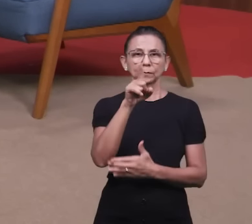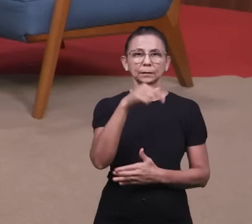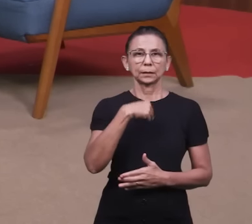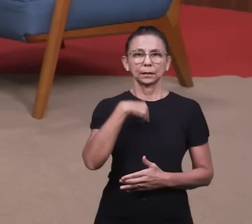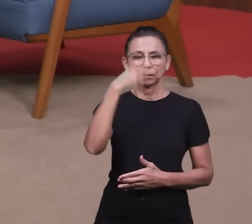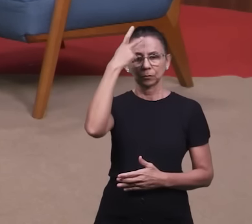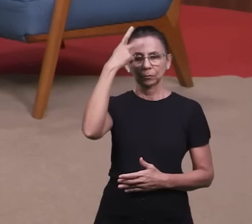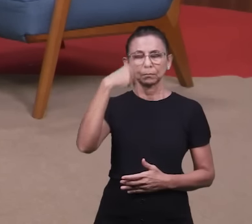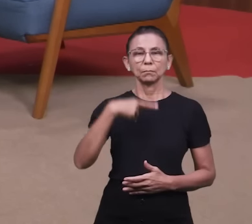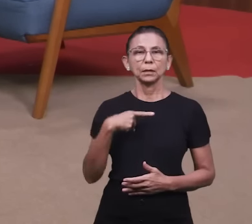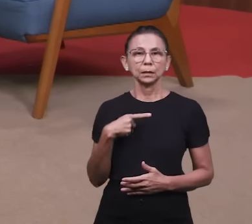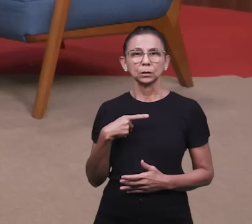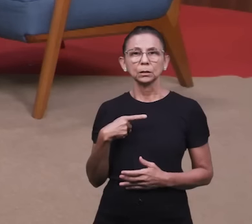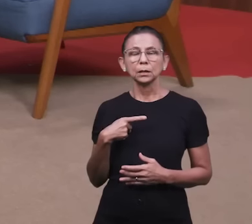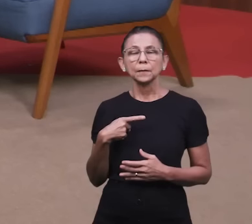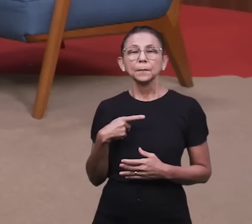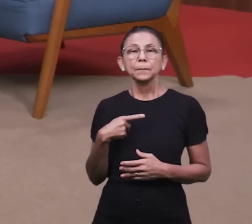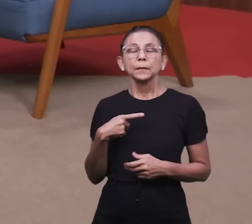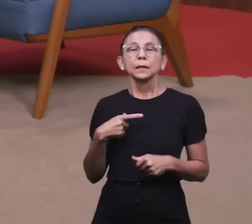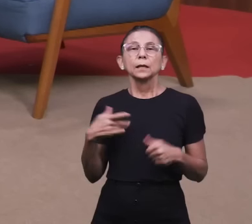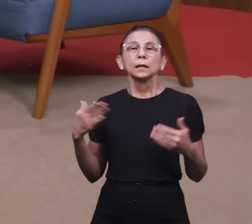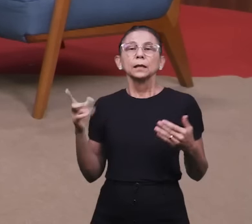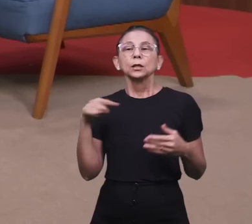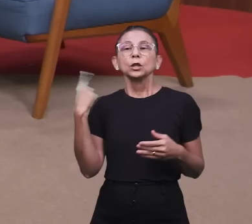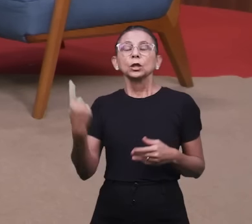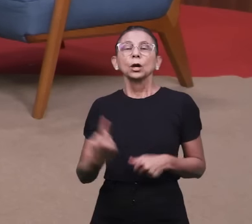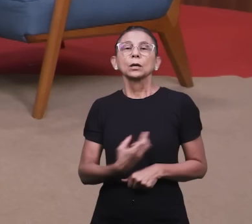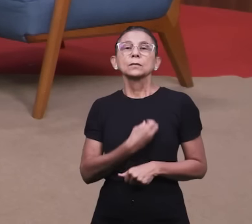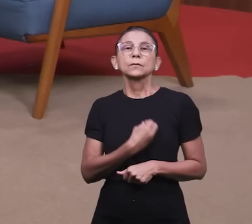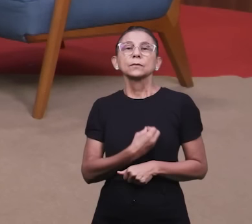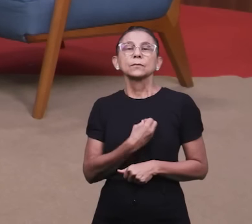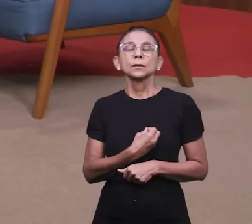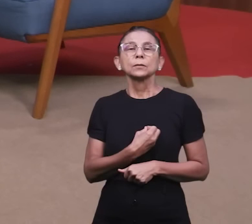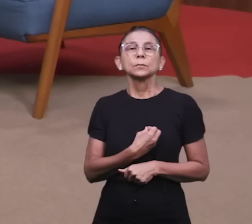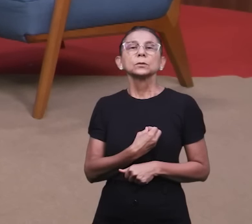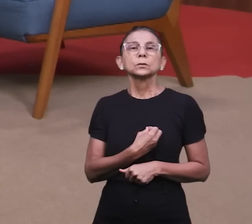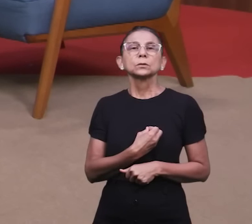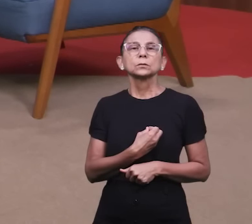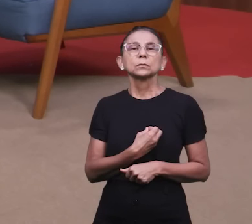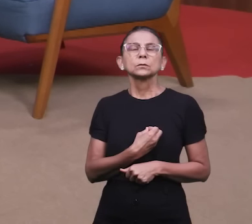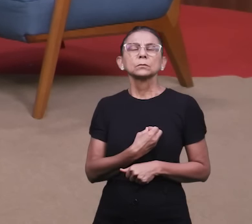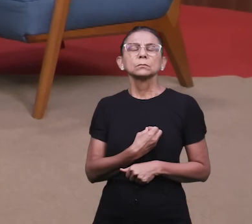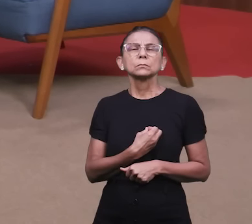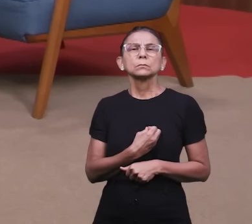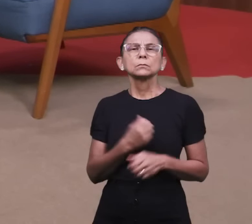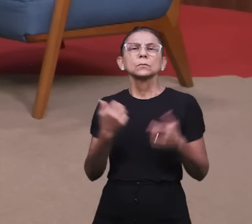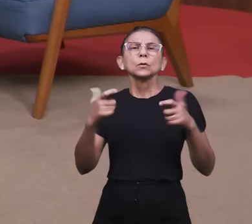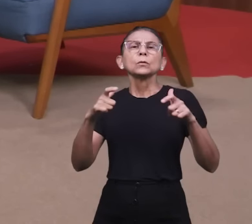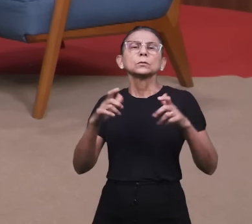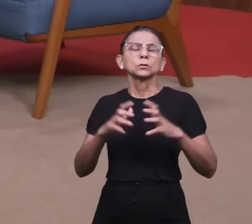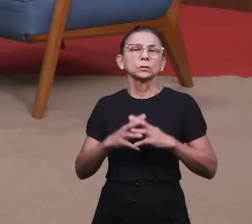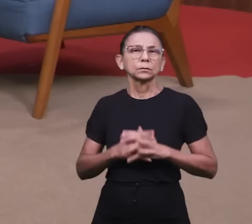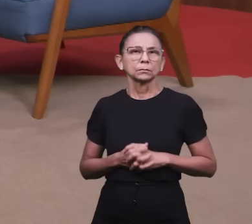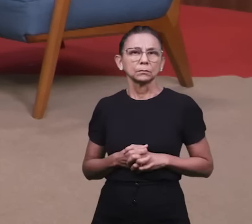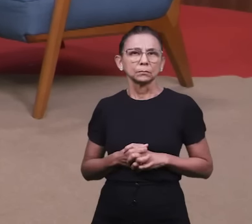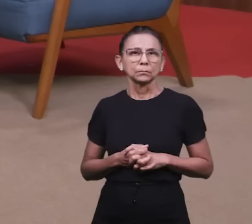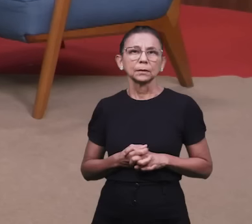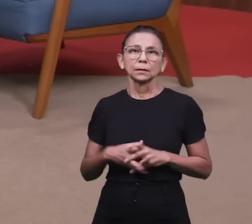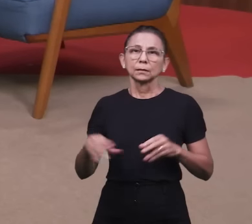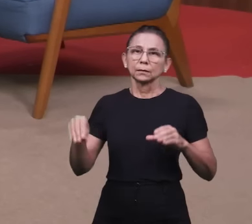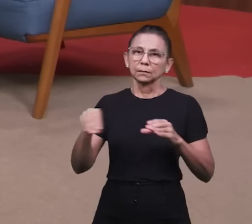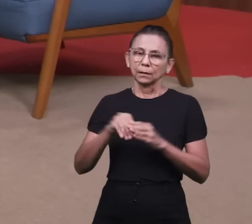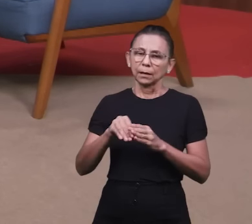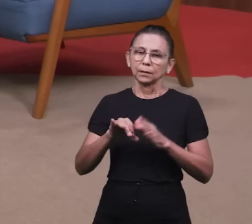nos expõe onde é que nós estamos aí a bússola nós estamos num projeto no caminho que é Jesus